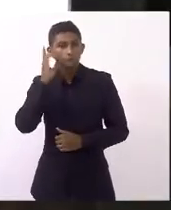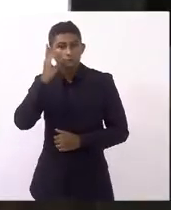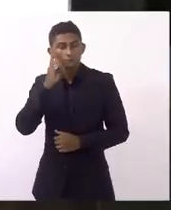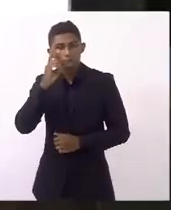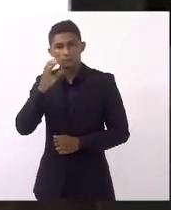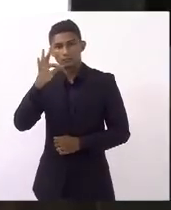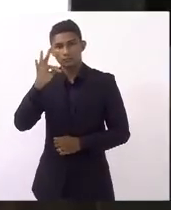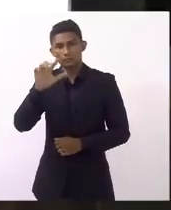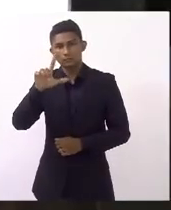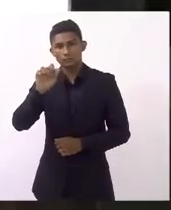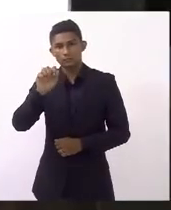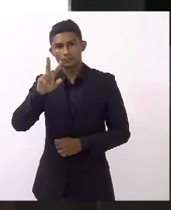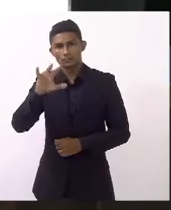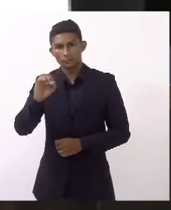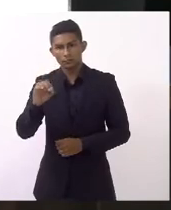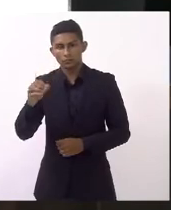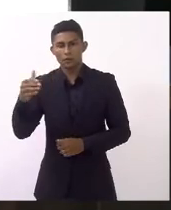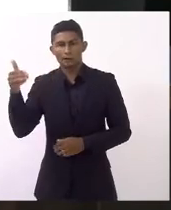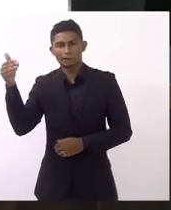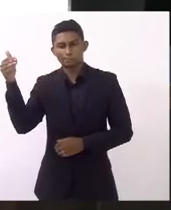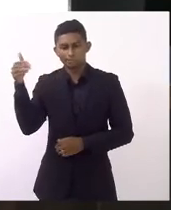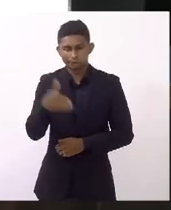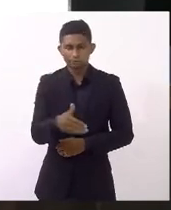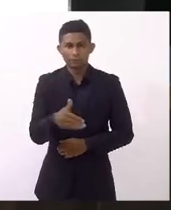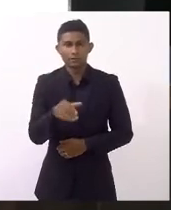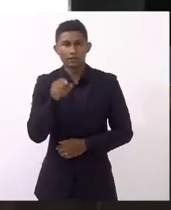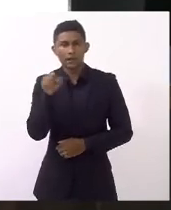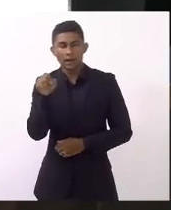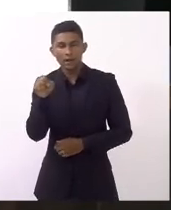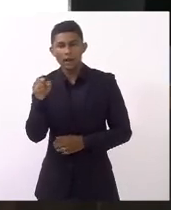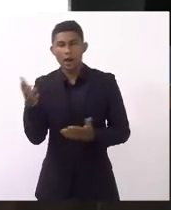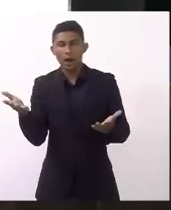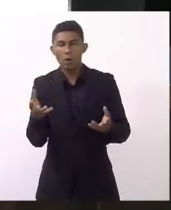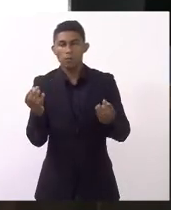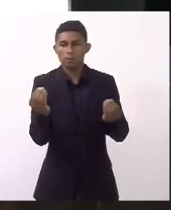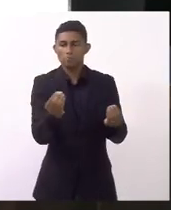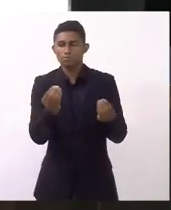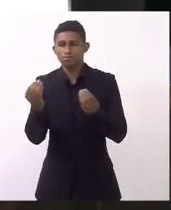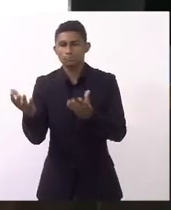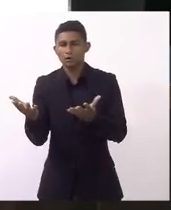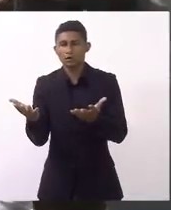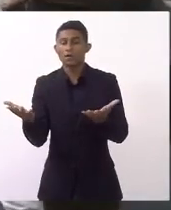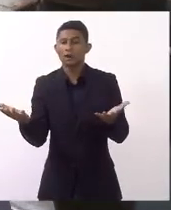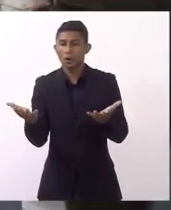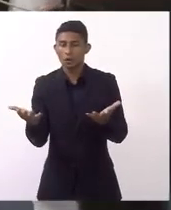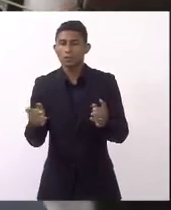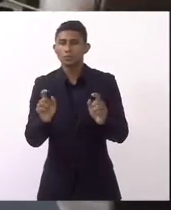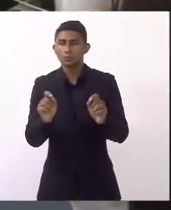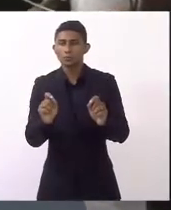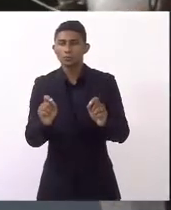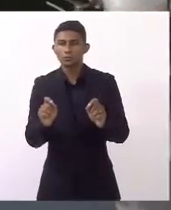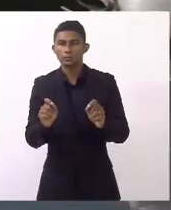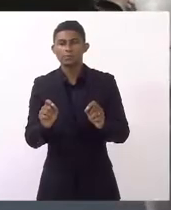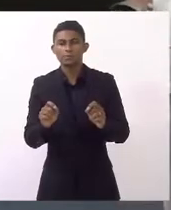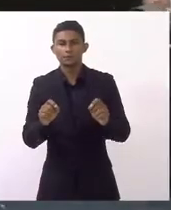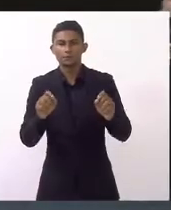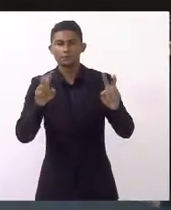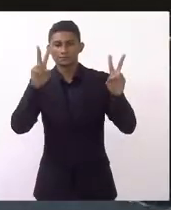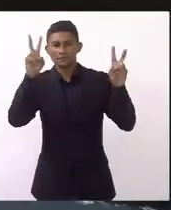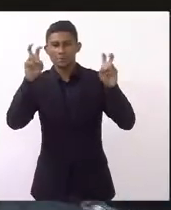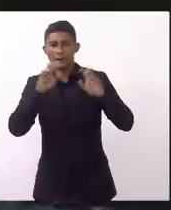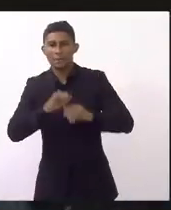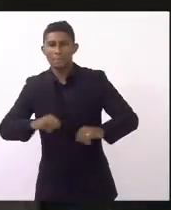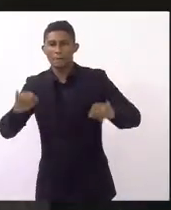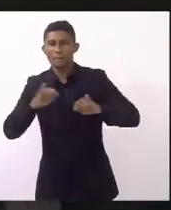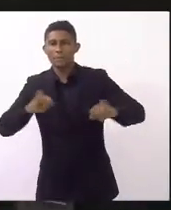deputado Flávio serafini que entrega a Moção nesse momento de participação na campanha liberte o nosso